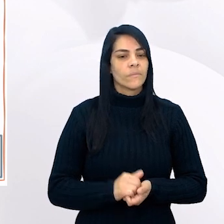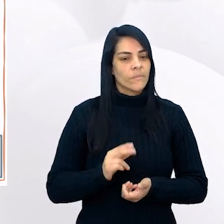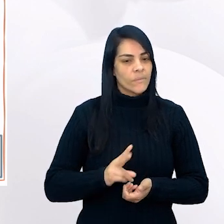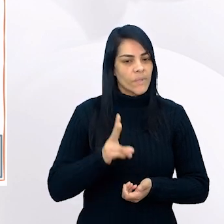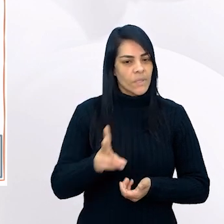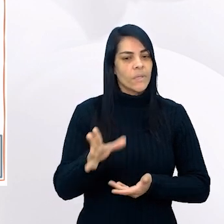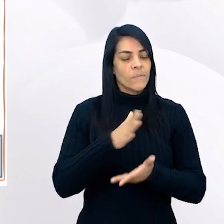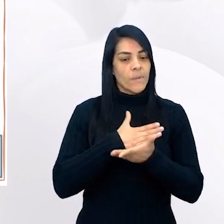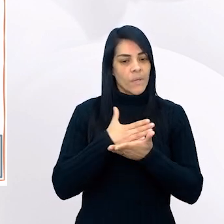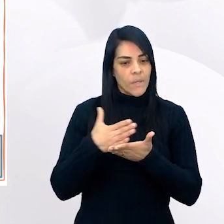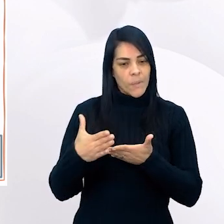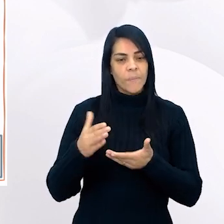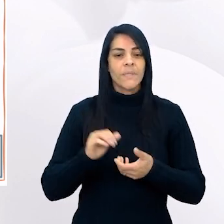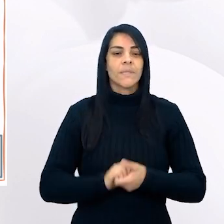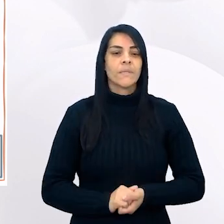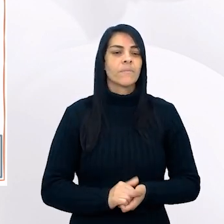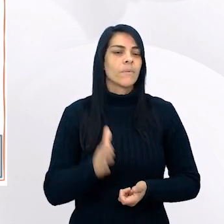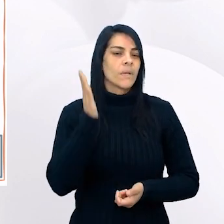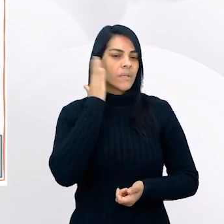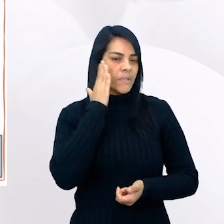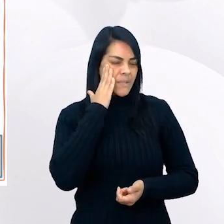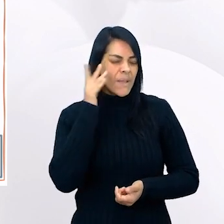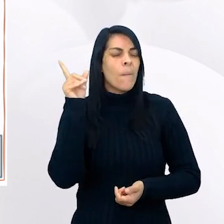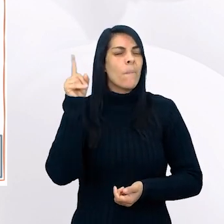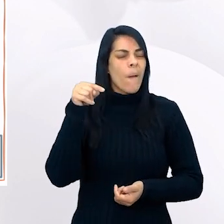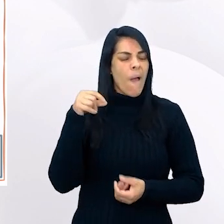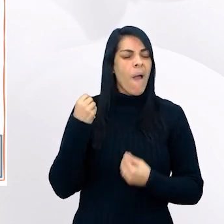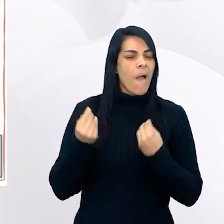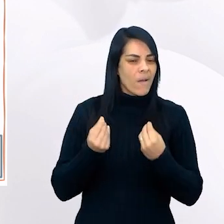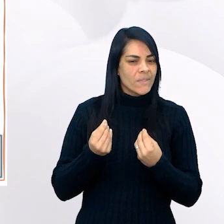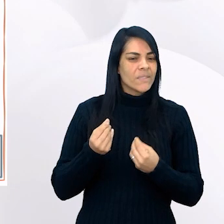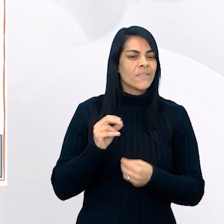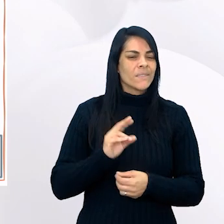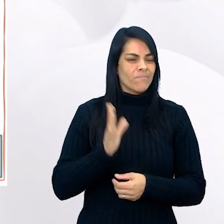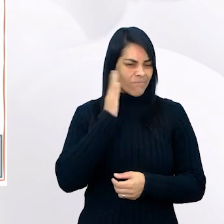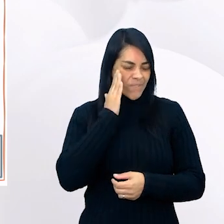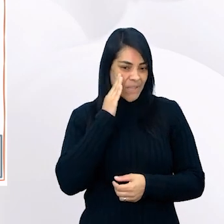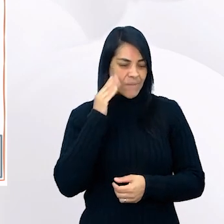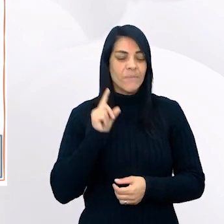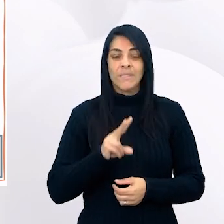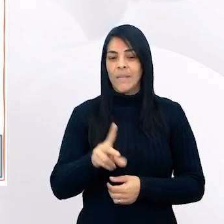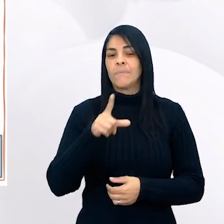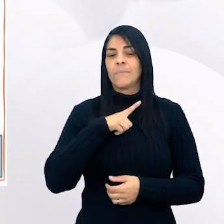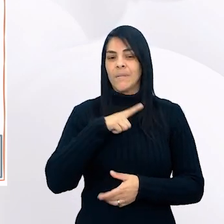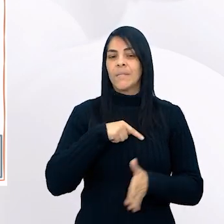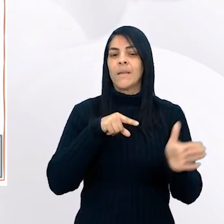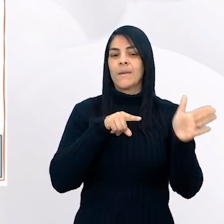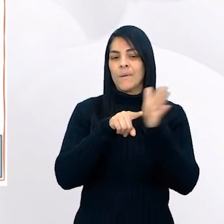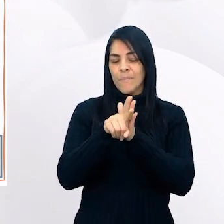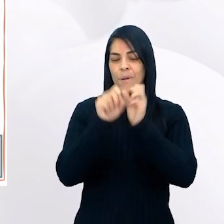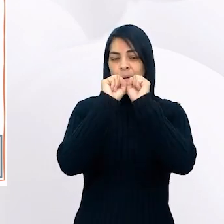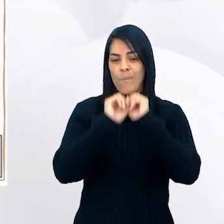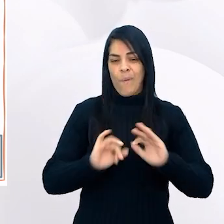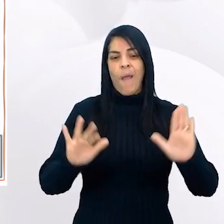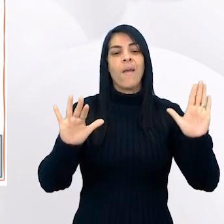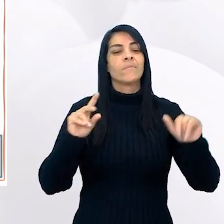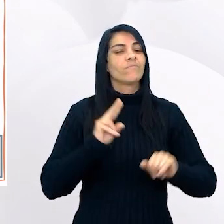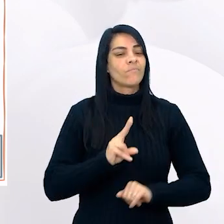para começar, aí, sabe essa? Então, para começar, sempre tem aí uma pergunta